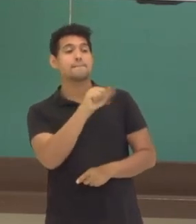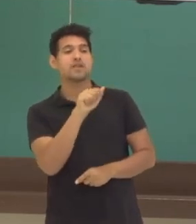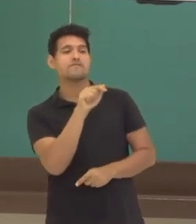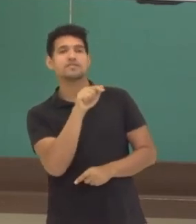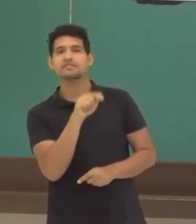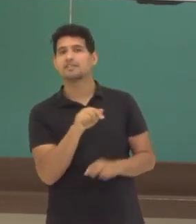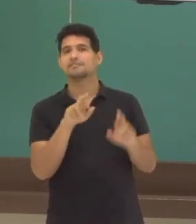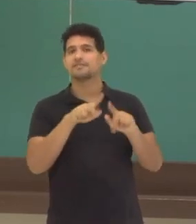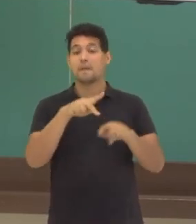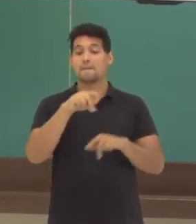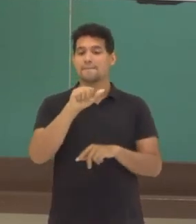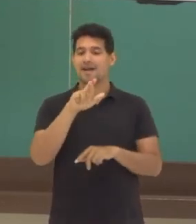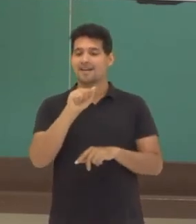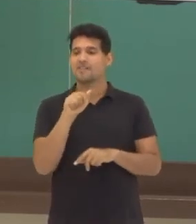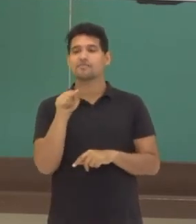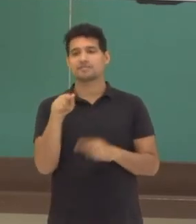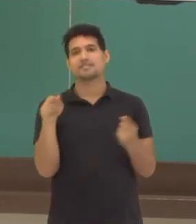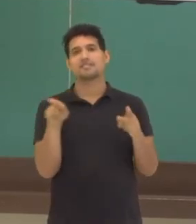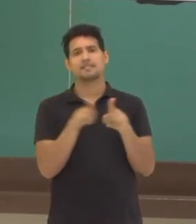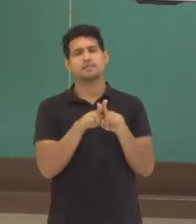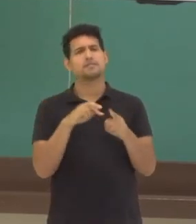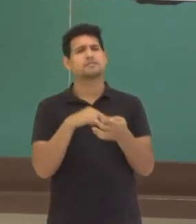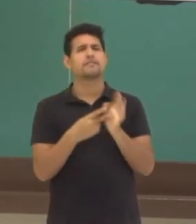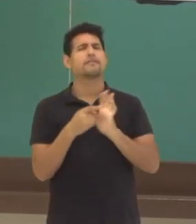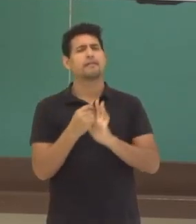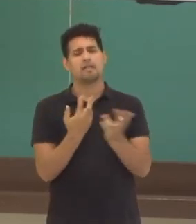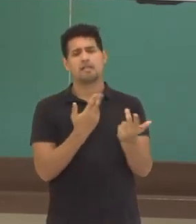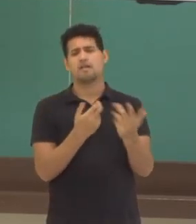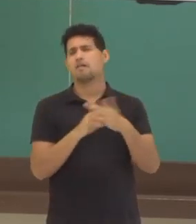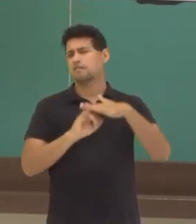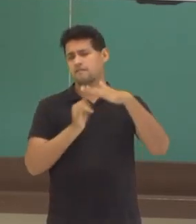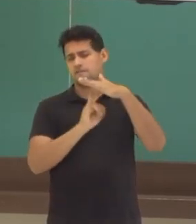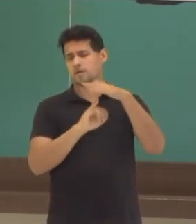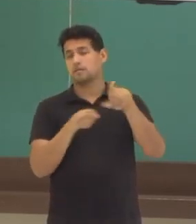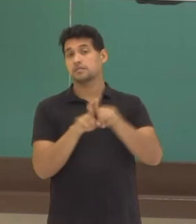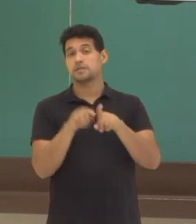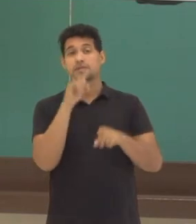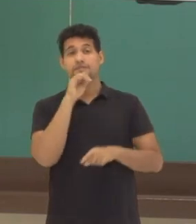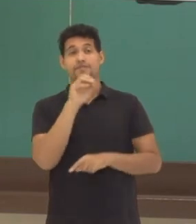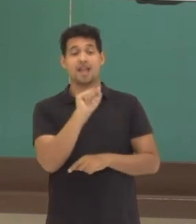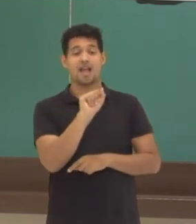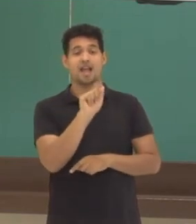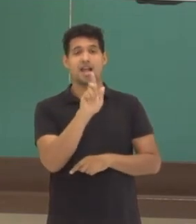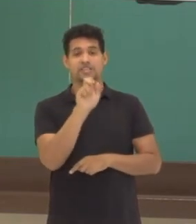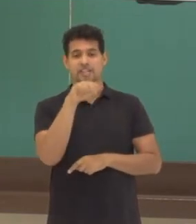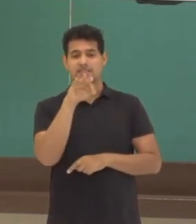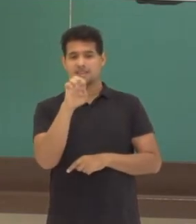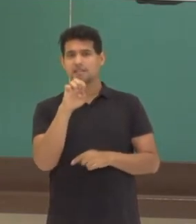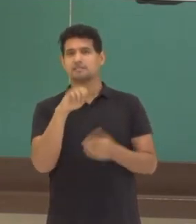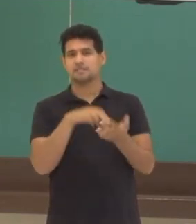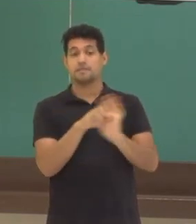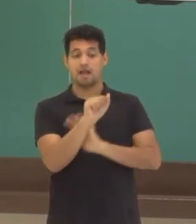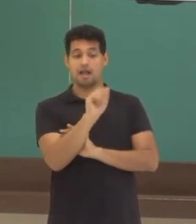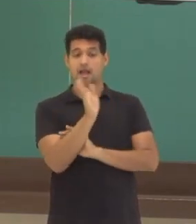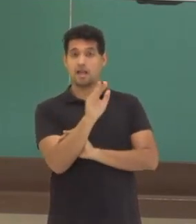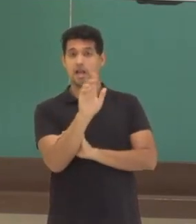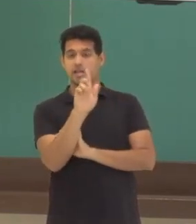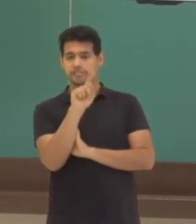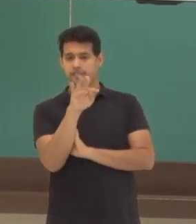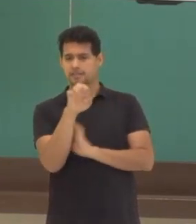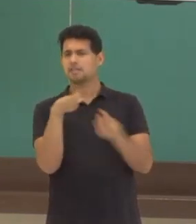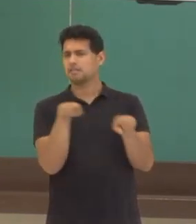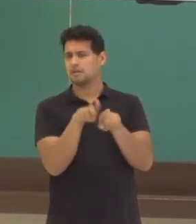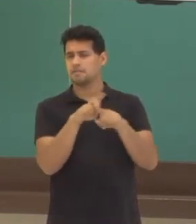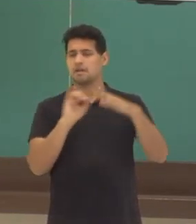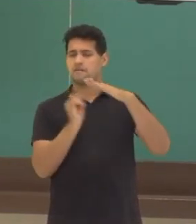você, né? Aí já também considera-se informal. A gente no lugar de nós, né? Também é considerado informal